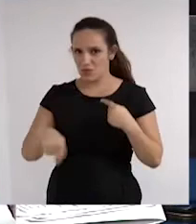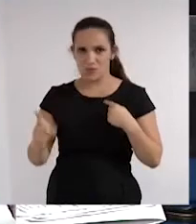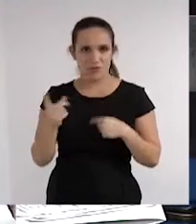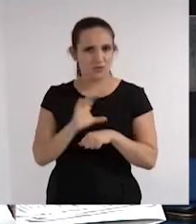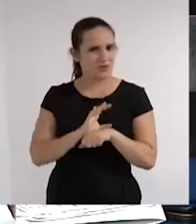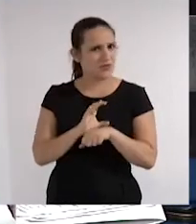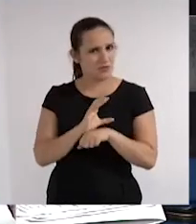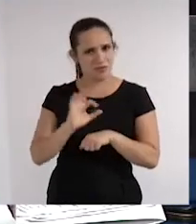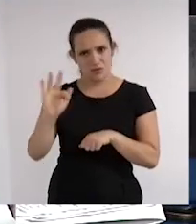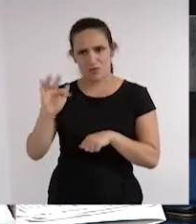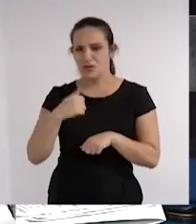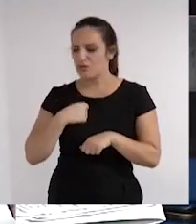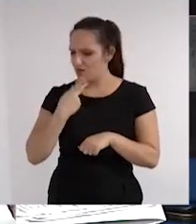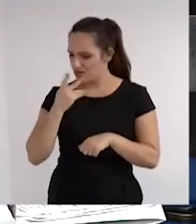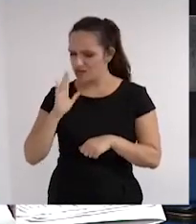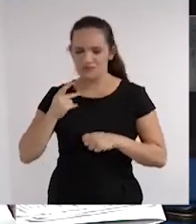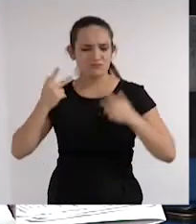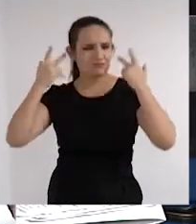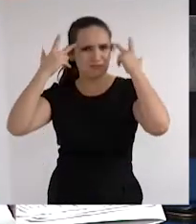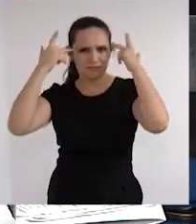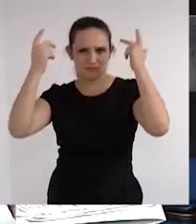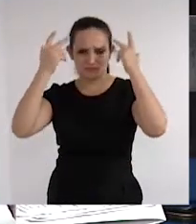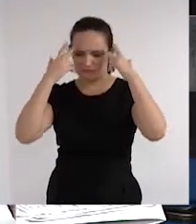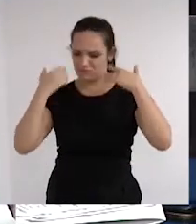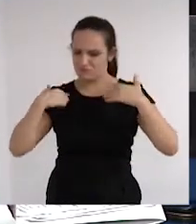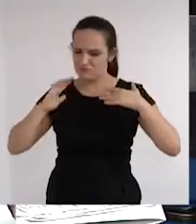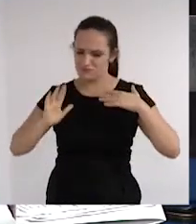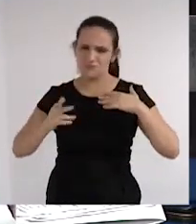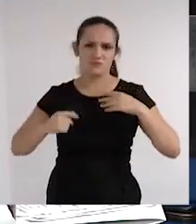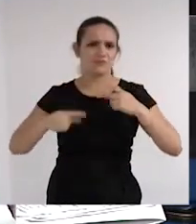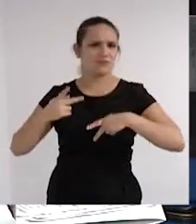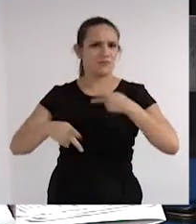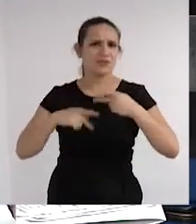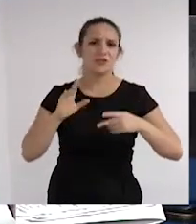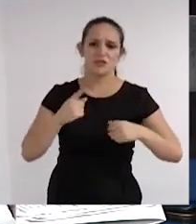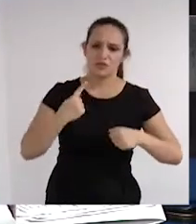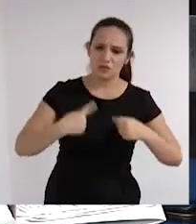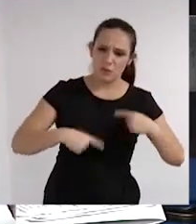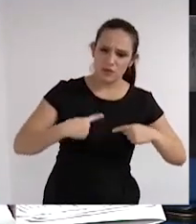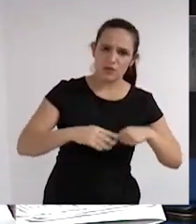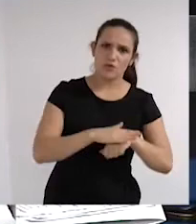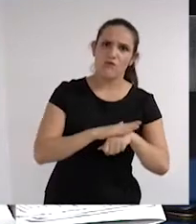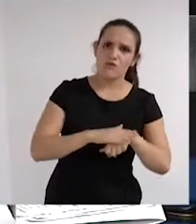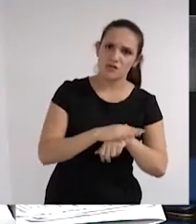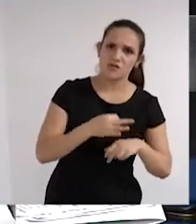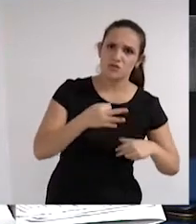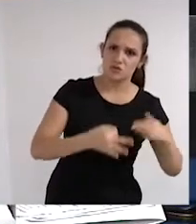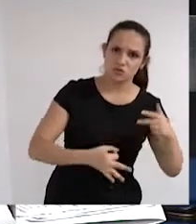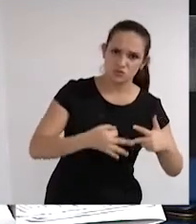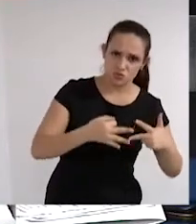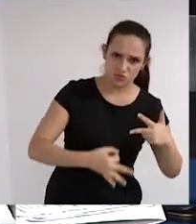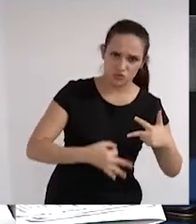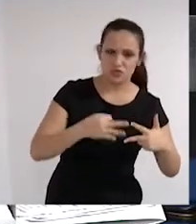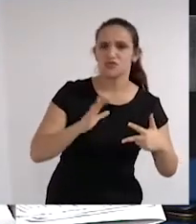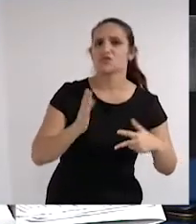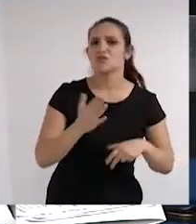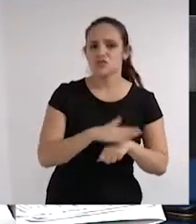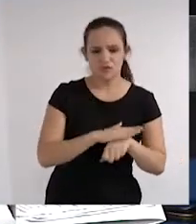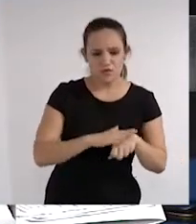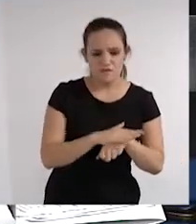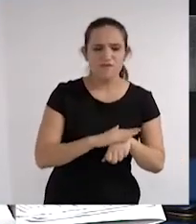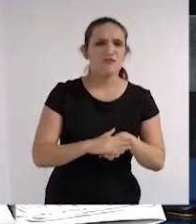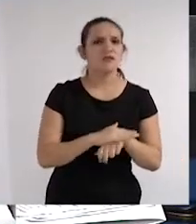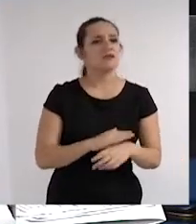muito tranquila. Por quê? Porque fizemos todo um debate jurídico, com a nossa assessoria jurídica, consultamos. O artigo 40 foi